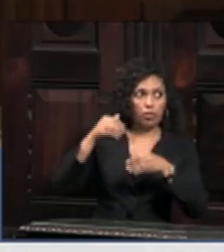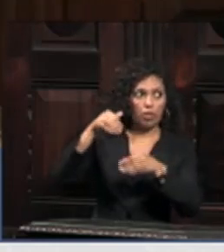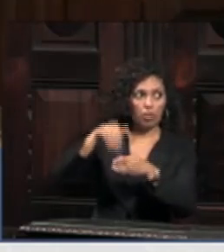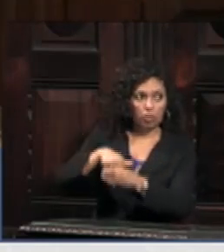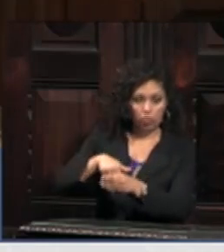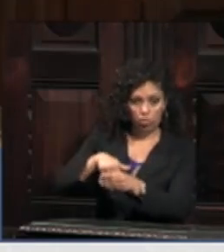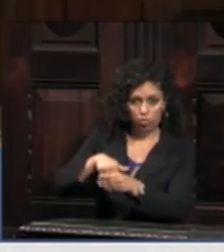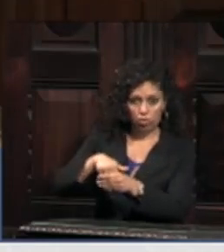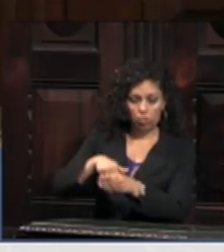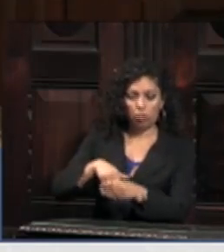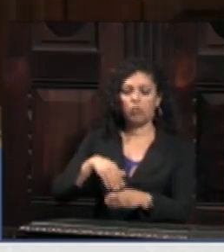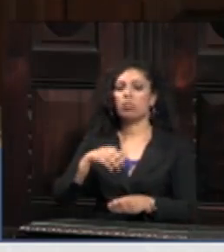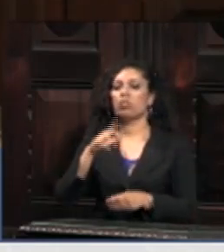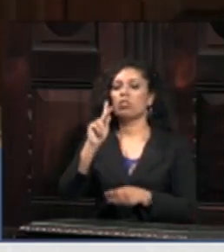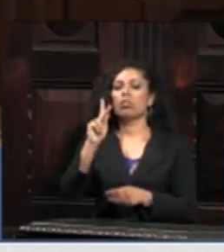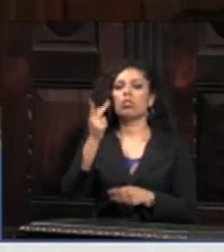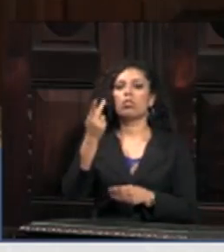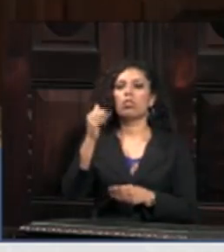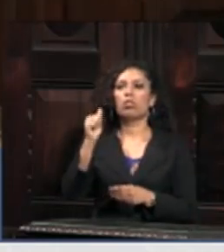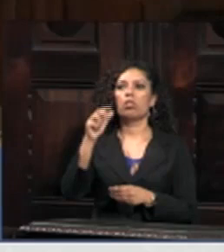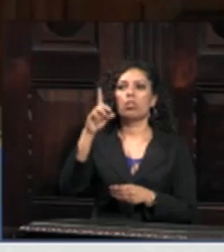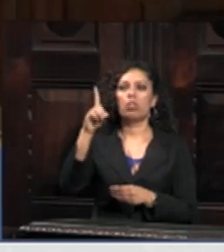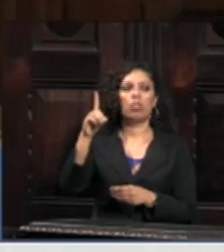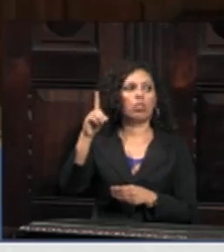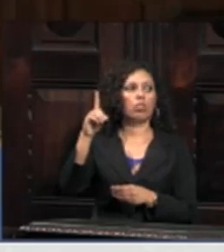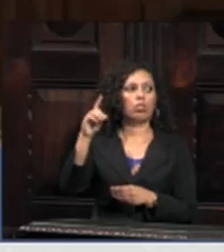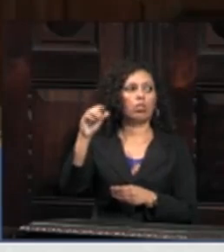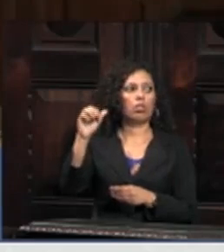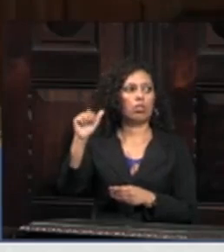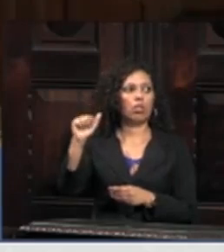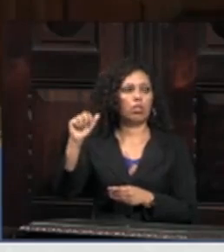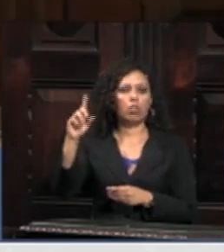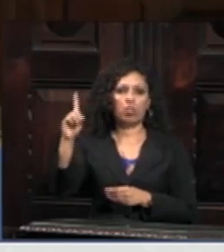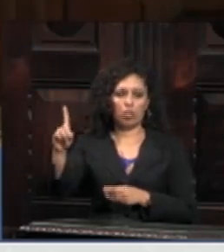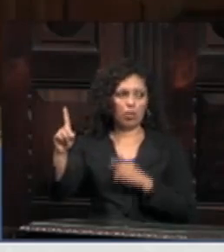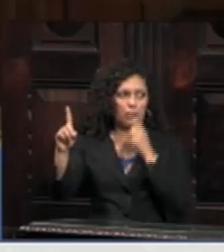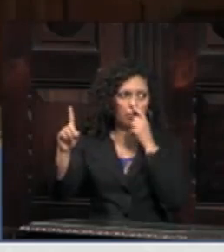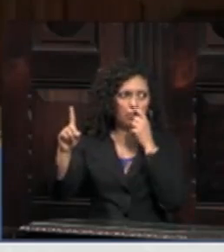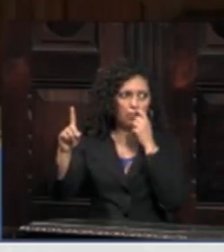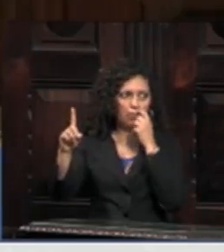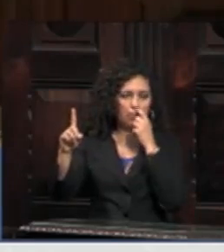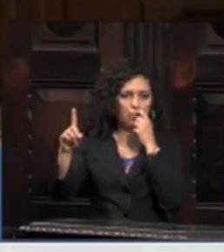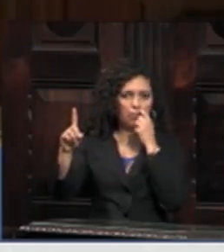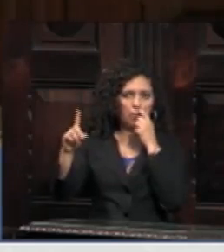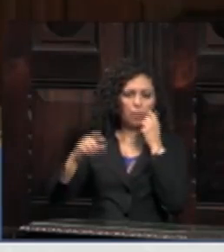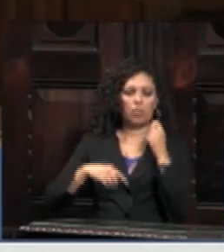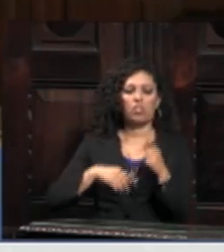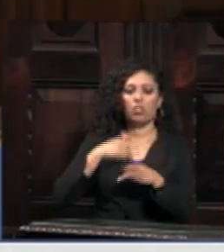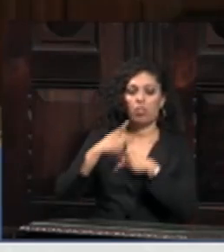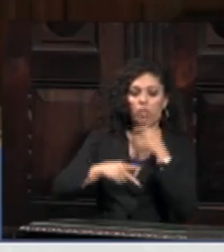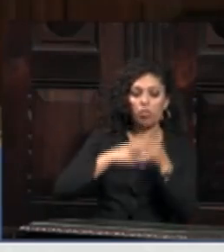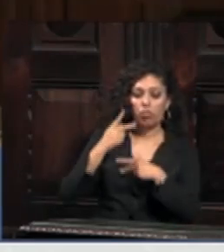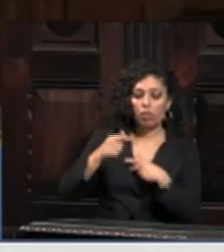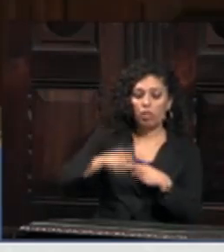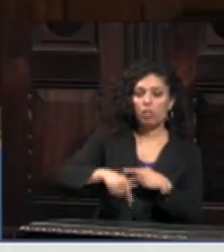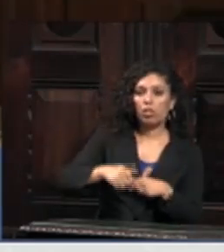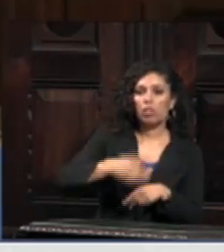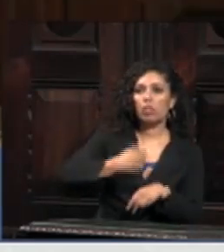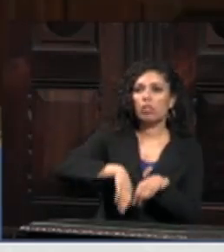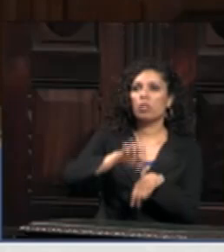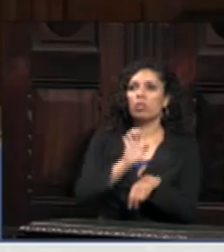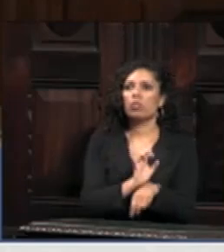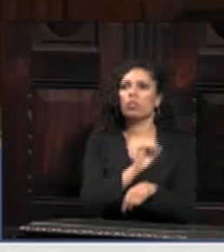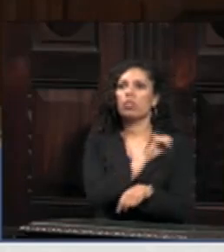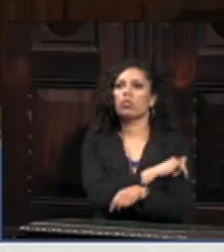esquece que no Rio de Janeiro, palco de vanguarda, de liberdades, o Estado que é a cara